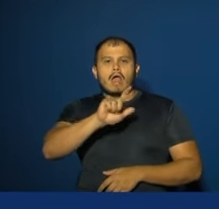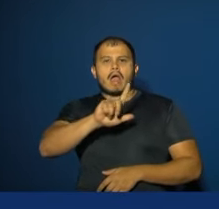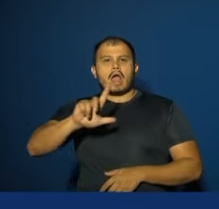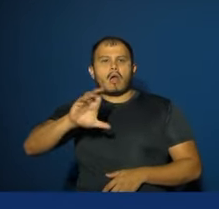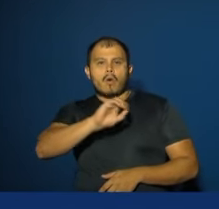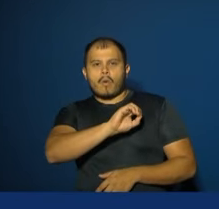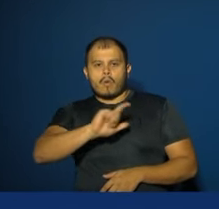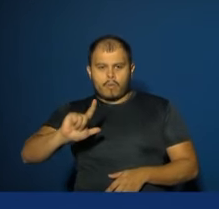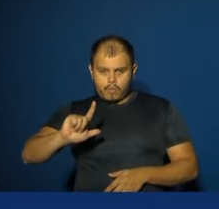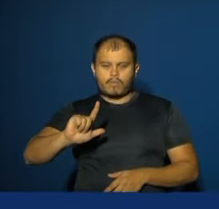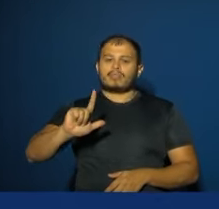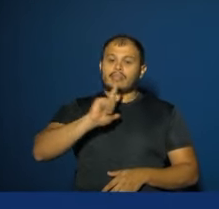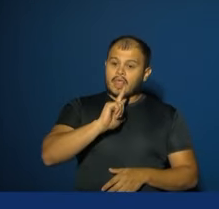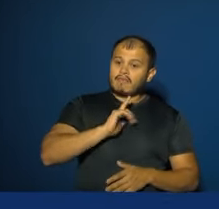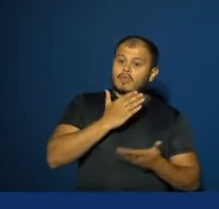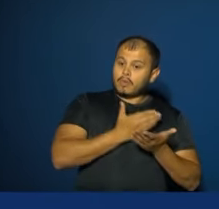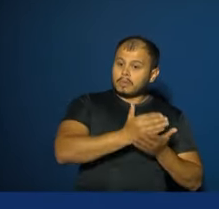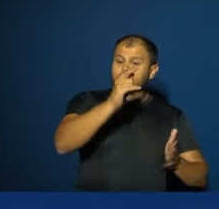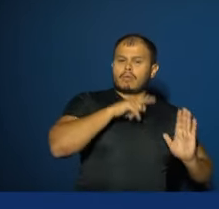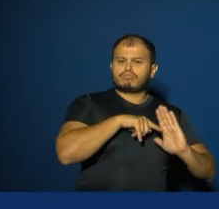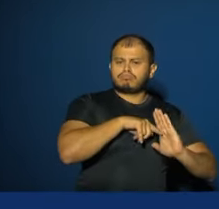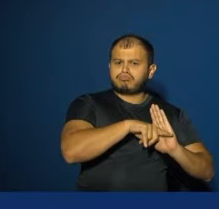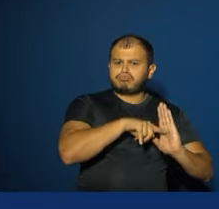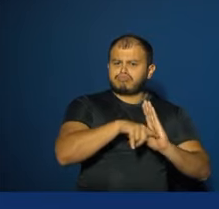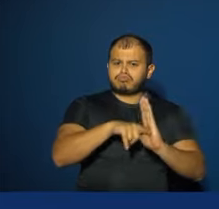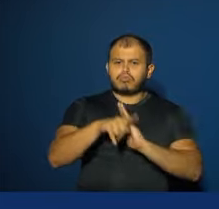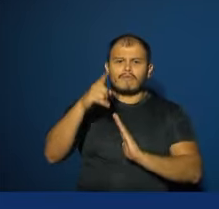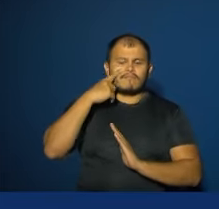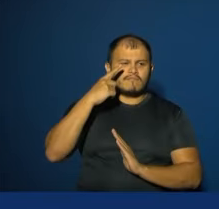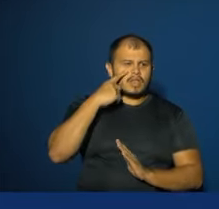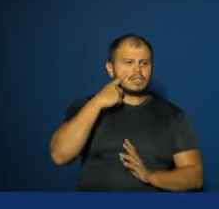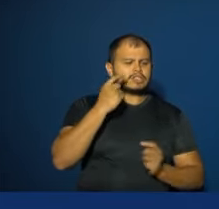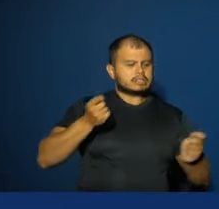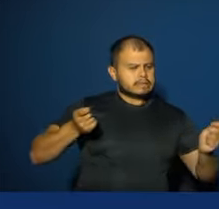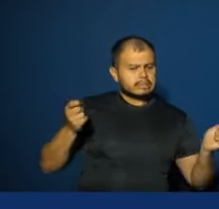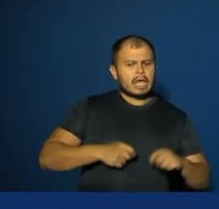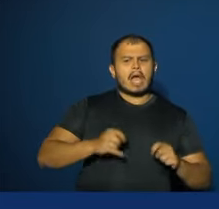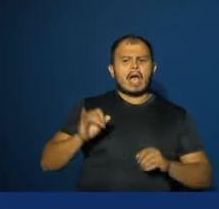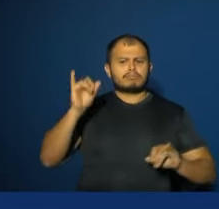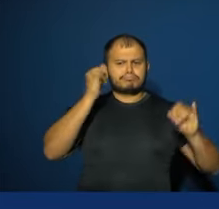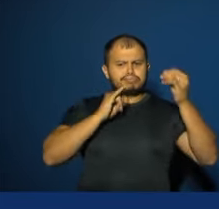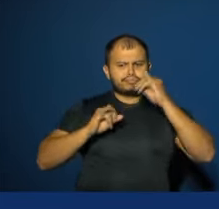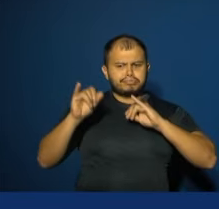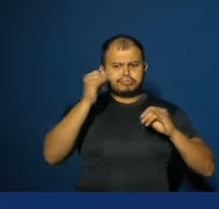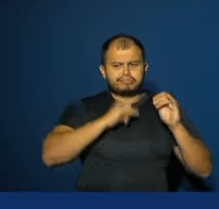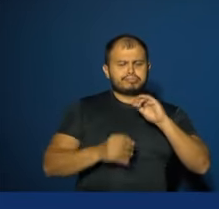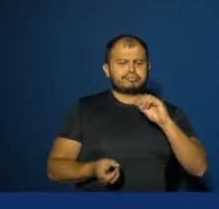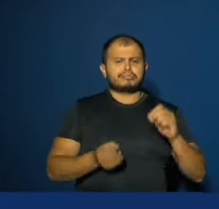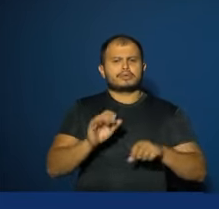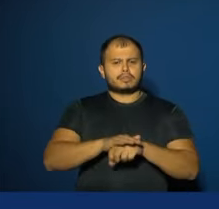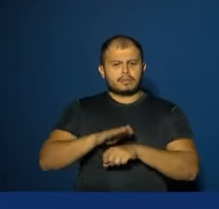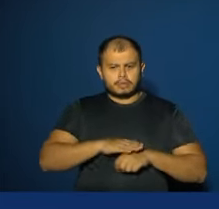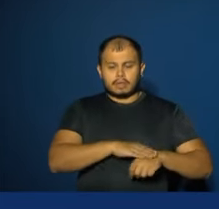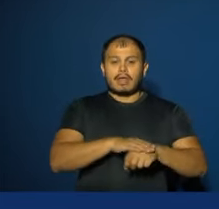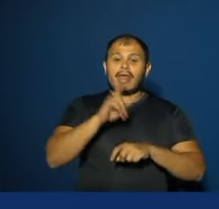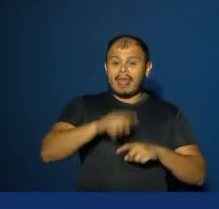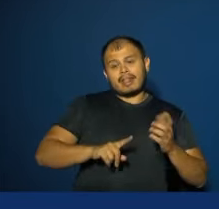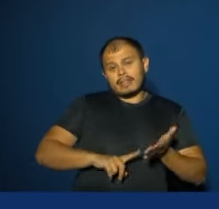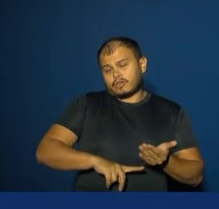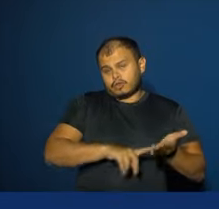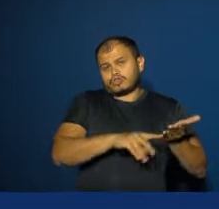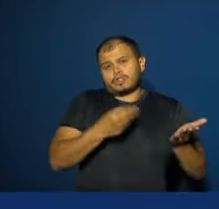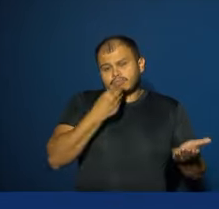em diante, seguiu-se com a exploração do nosso potencial hidrelétrico, era aquela tecnologia que estava